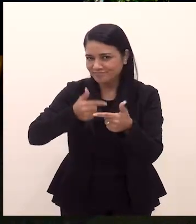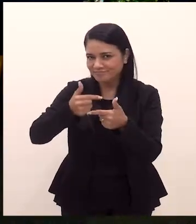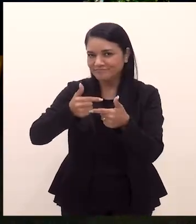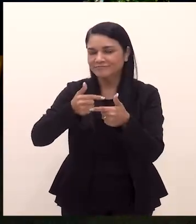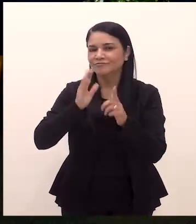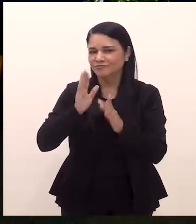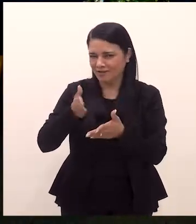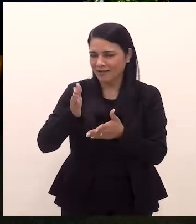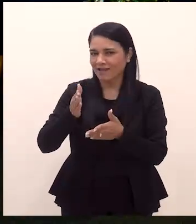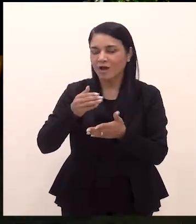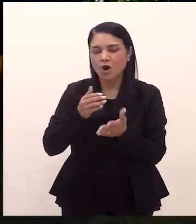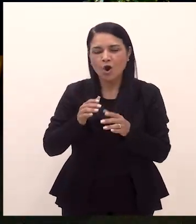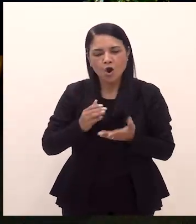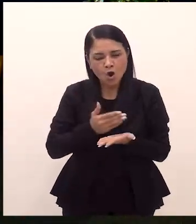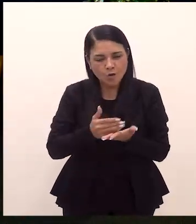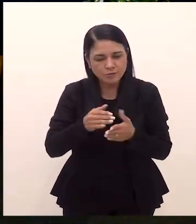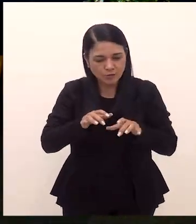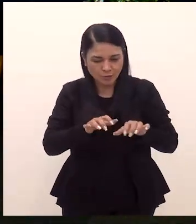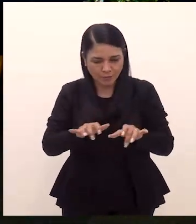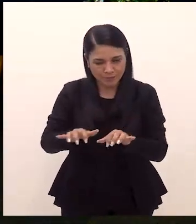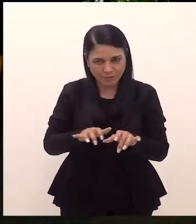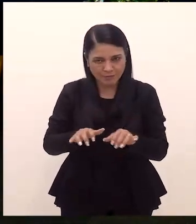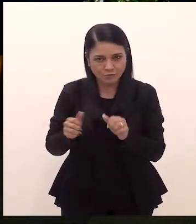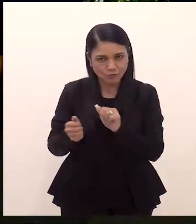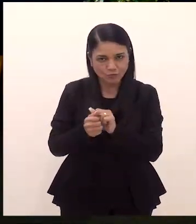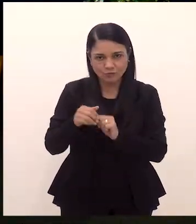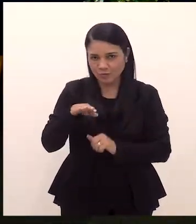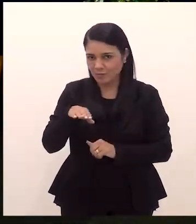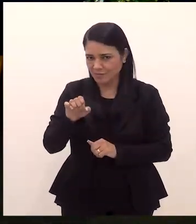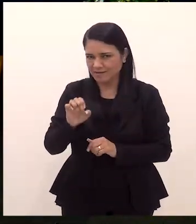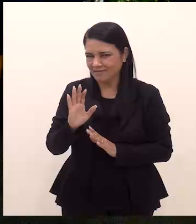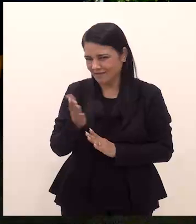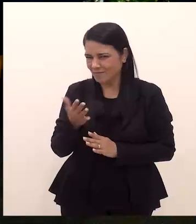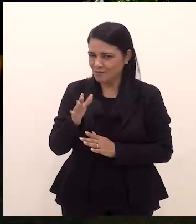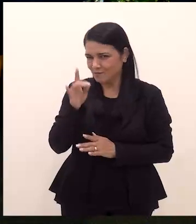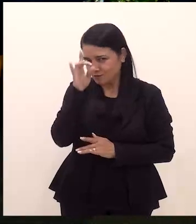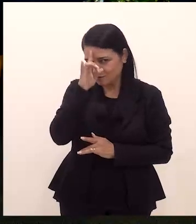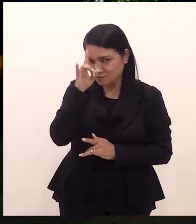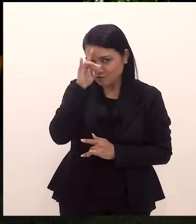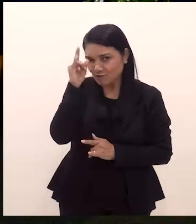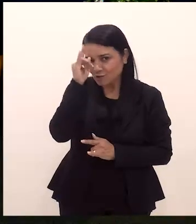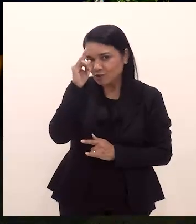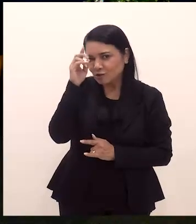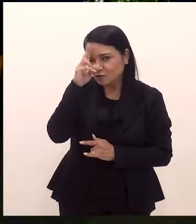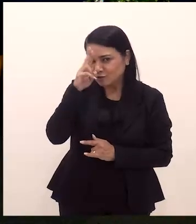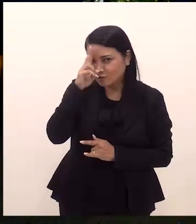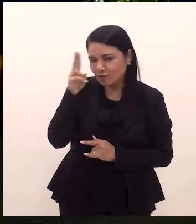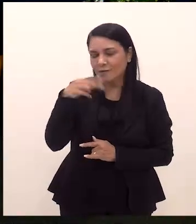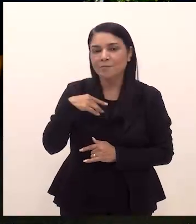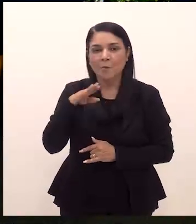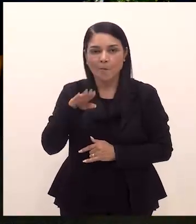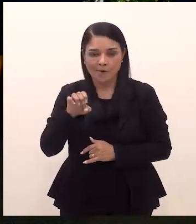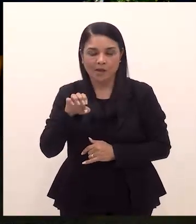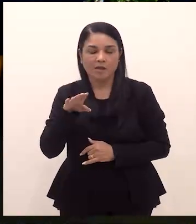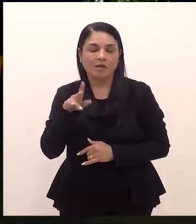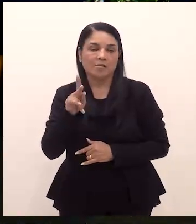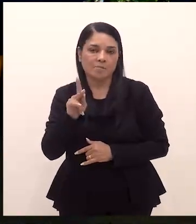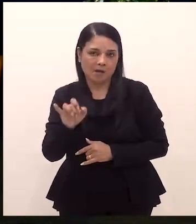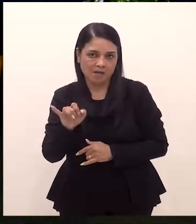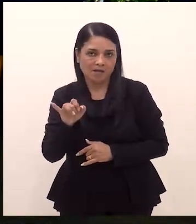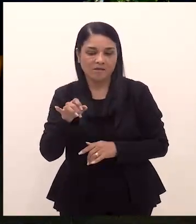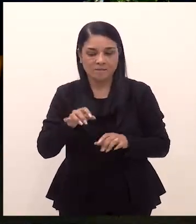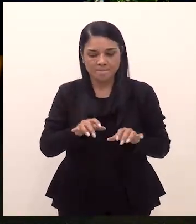Marcelo? Que começou no piano com a sua mãe, foi mais ou menos essa história. Isso, meus pais são pianistas,